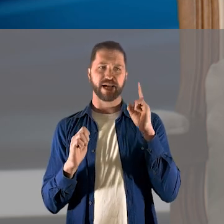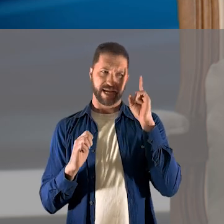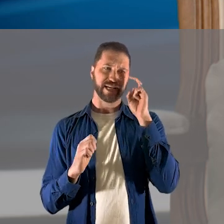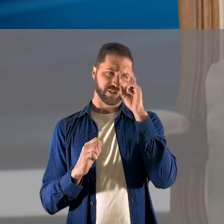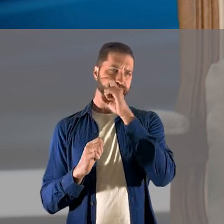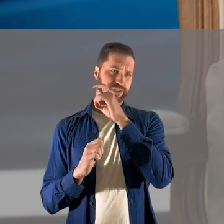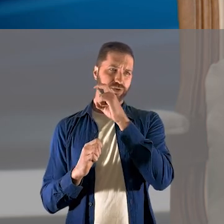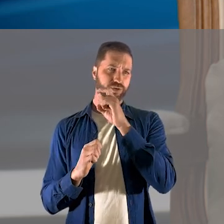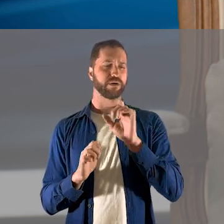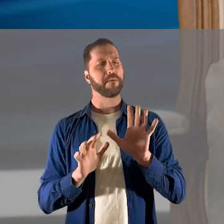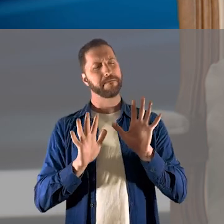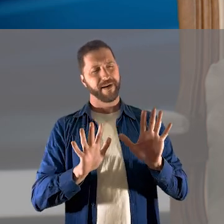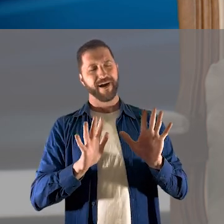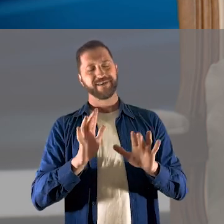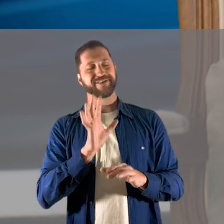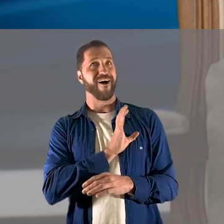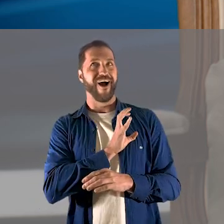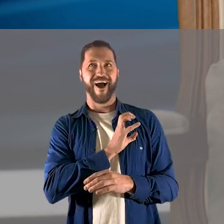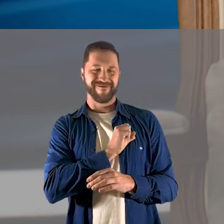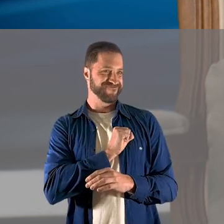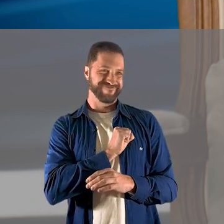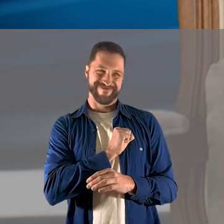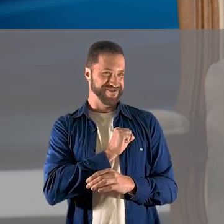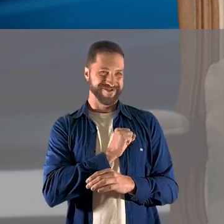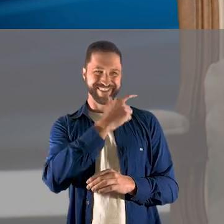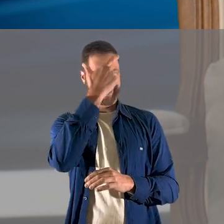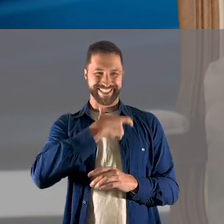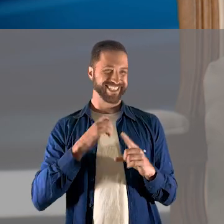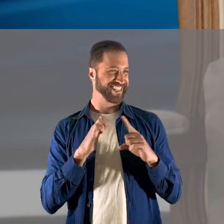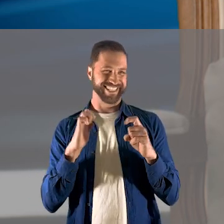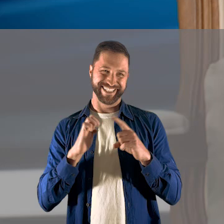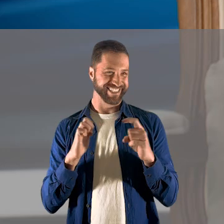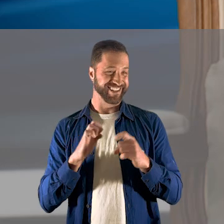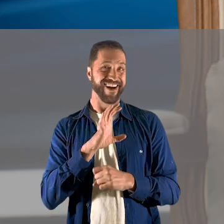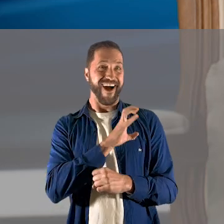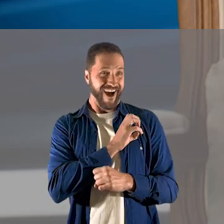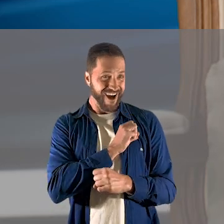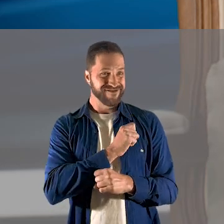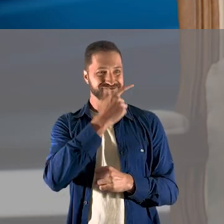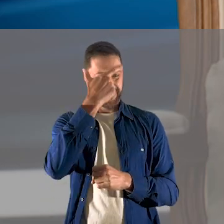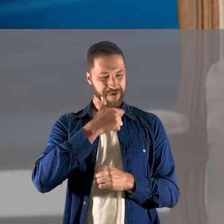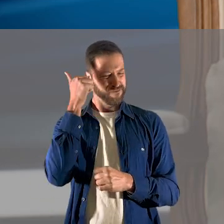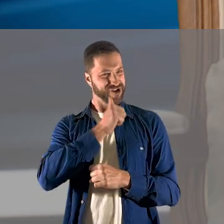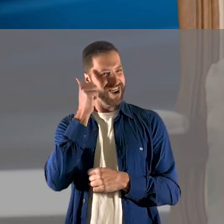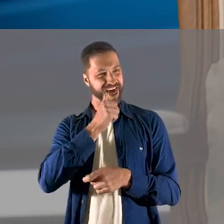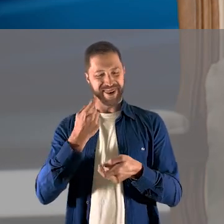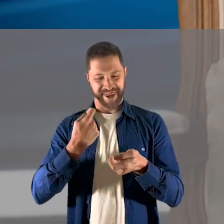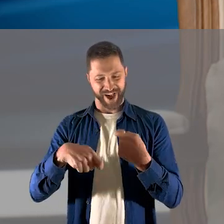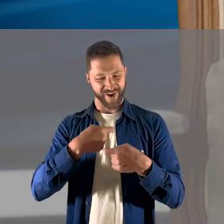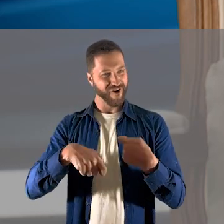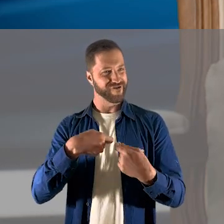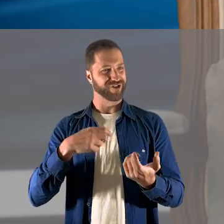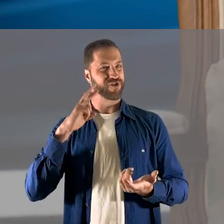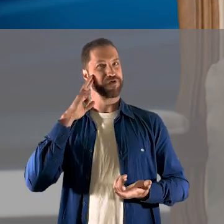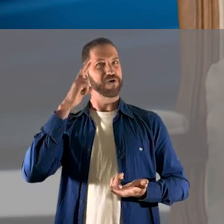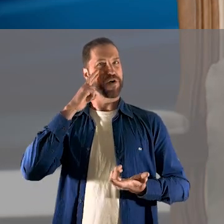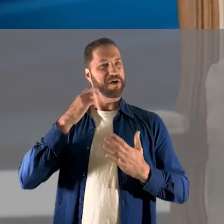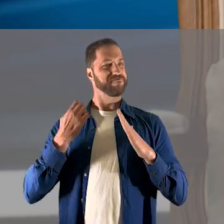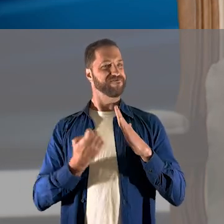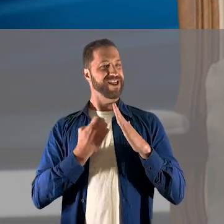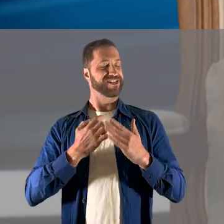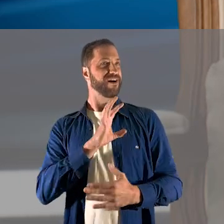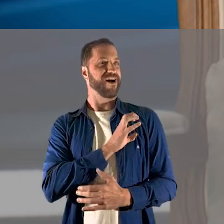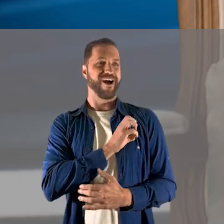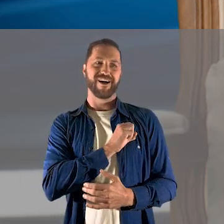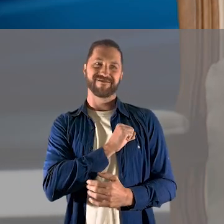empreendedorismo é difícil mas eu falo Eu amo ser empreendedora Eu amo ser mulher de negócios Eu amo